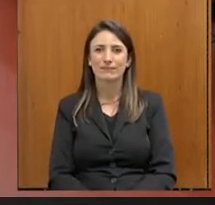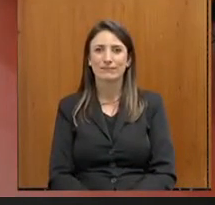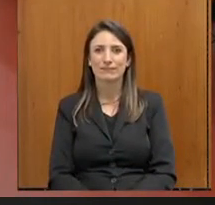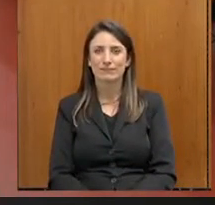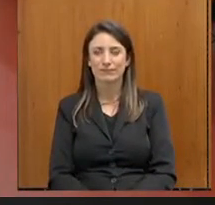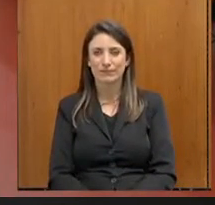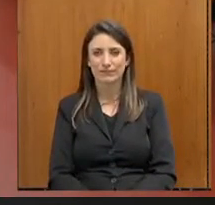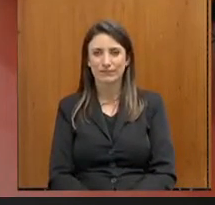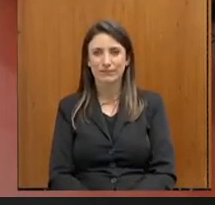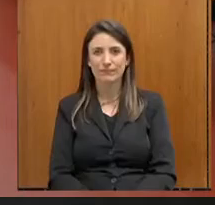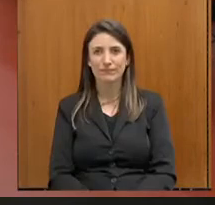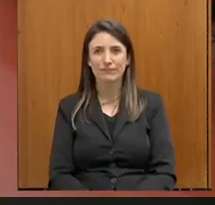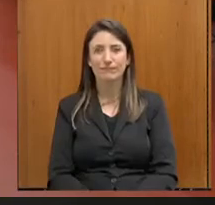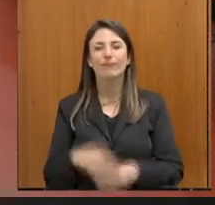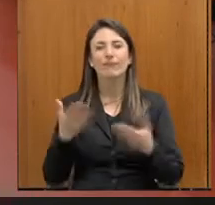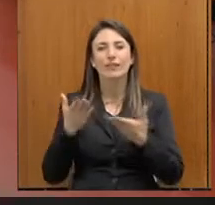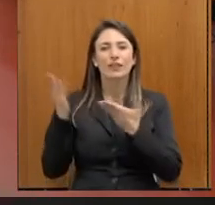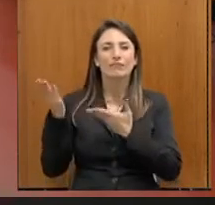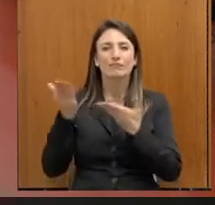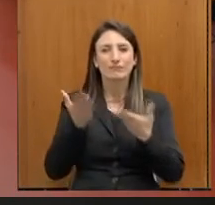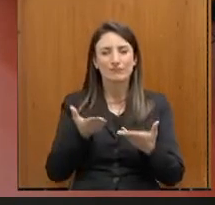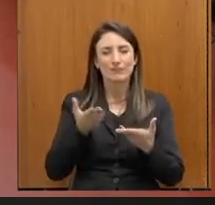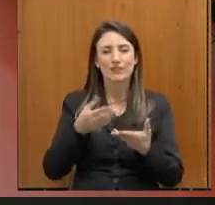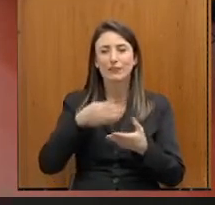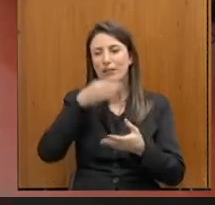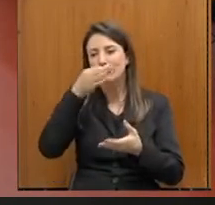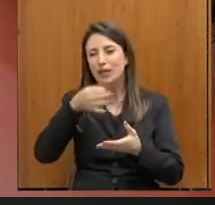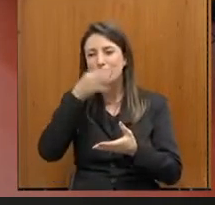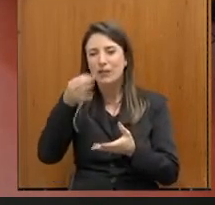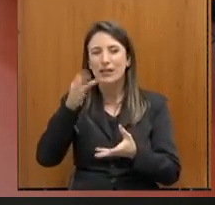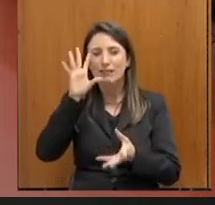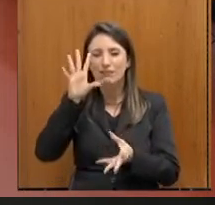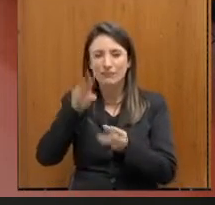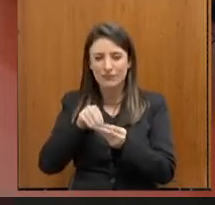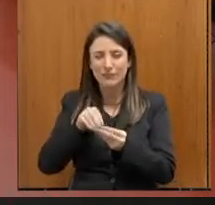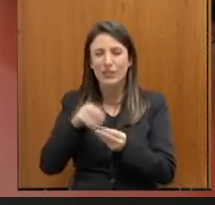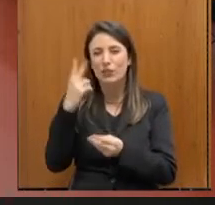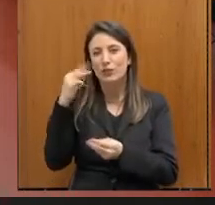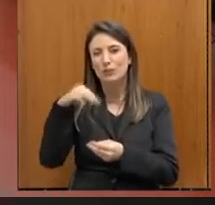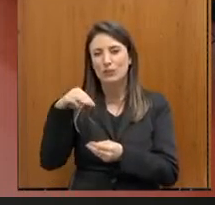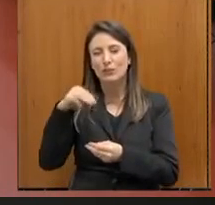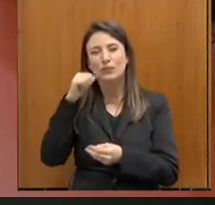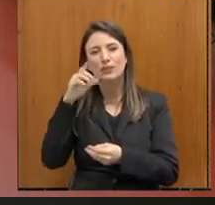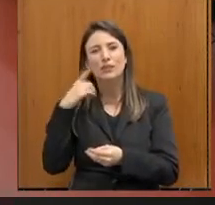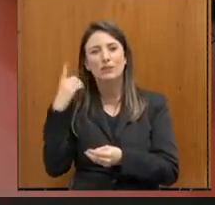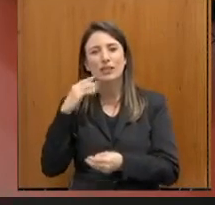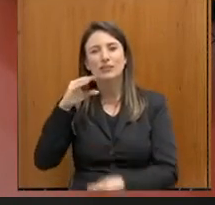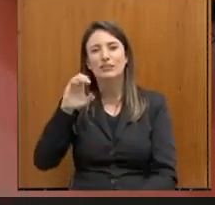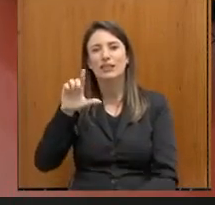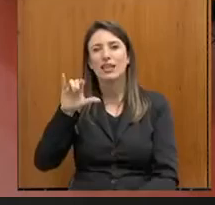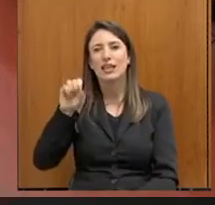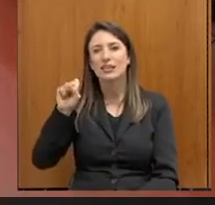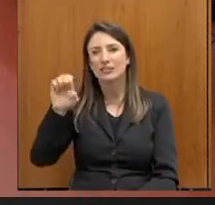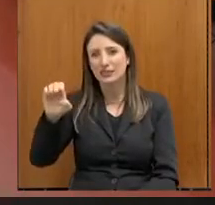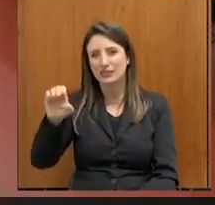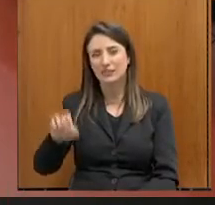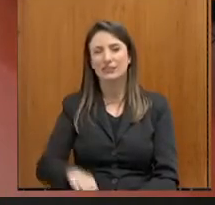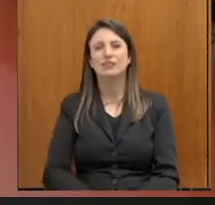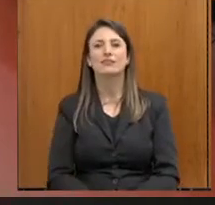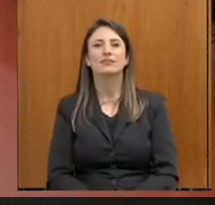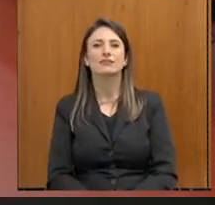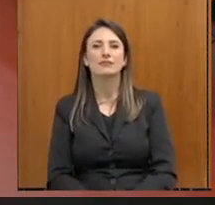e para as considerações finais por dois minutos passa a palavra a deputada celise laviola